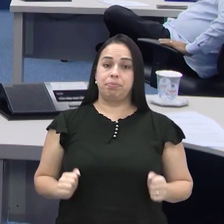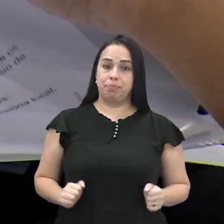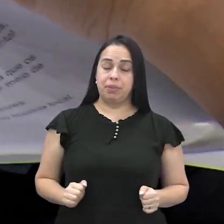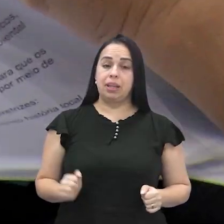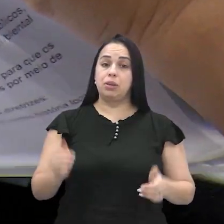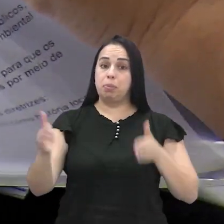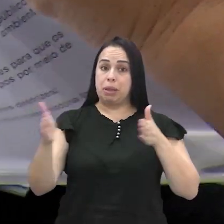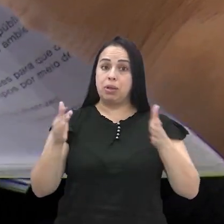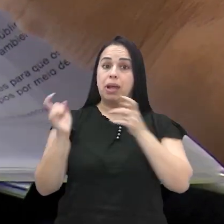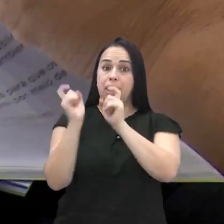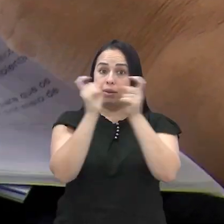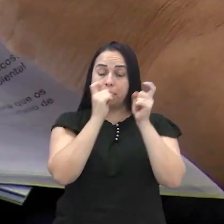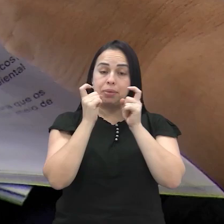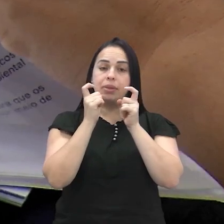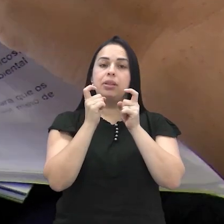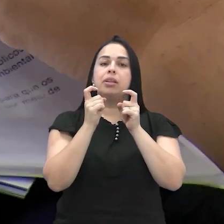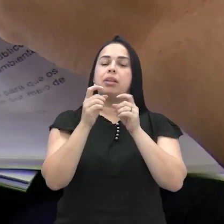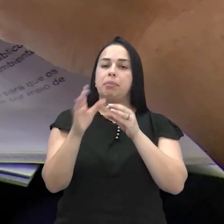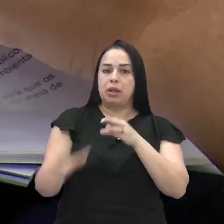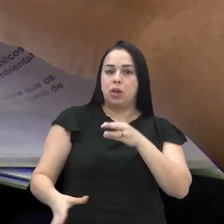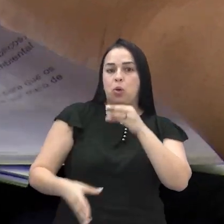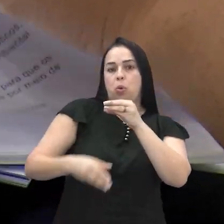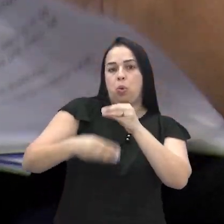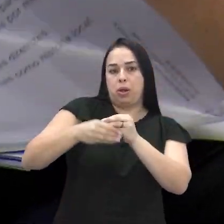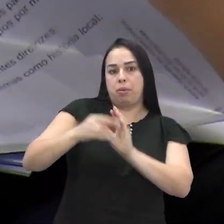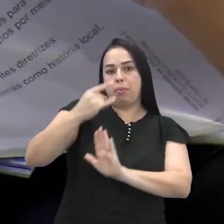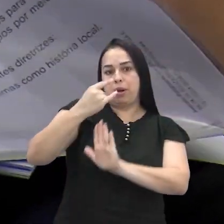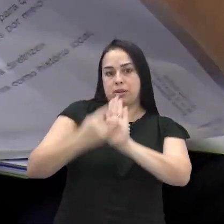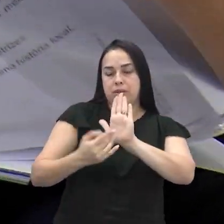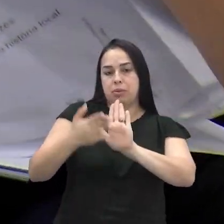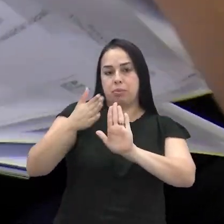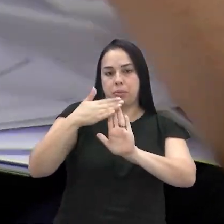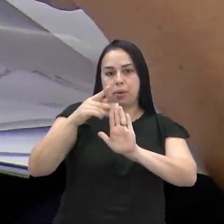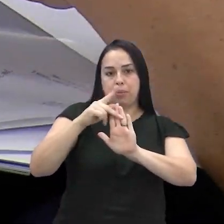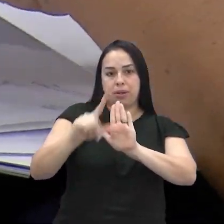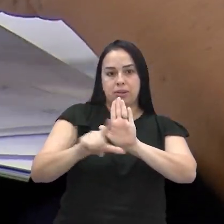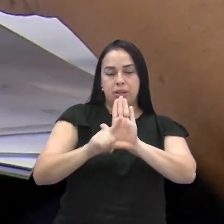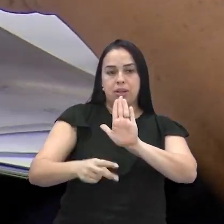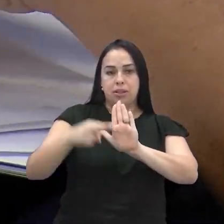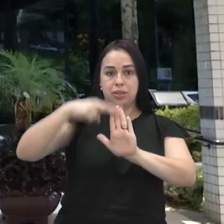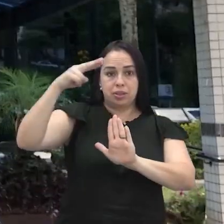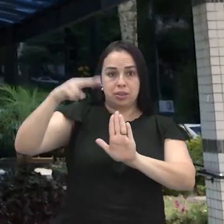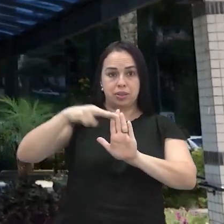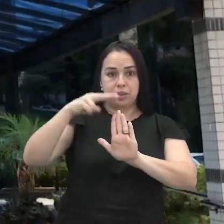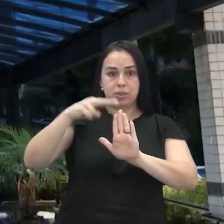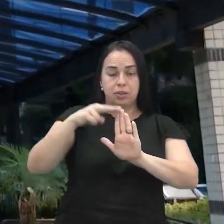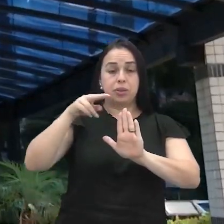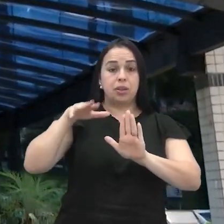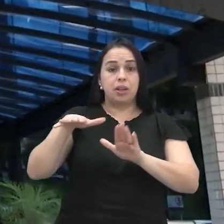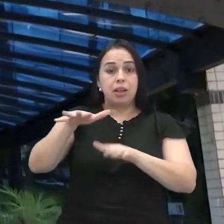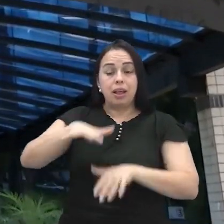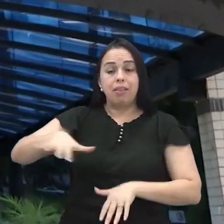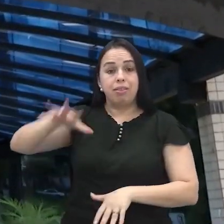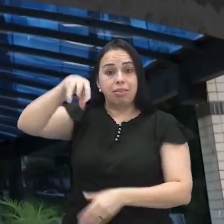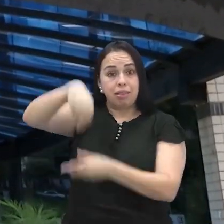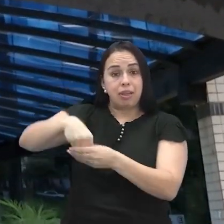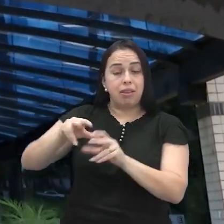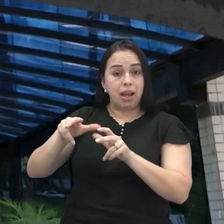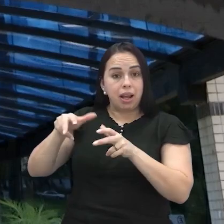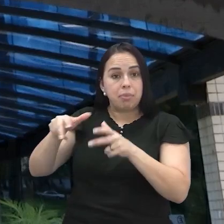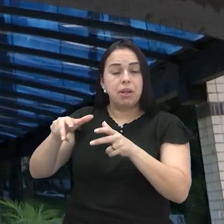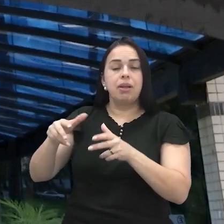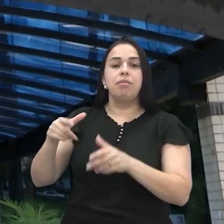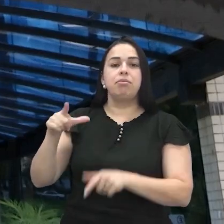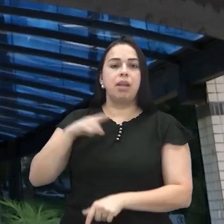admissibilidade. Durante a sessão, também foi incluído na pauta o projeto de resolução que adequa atribuições de órgãos internos